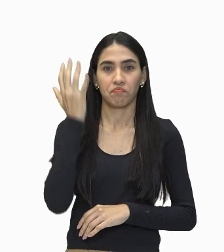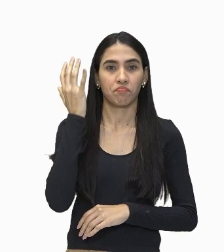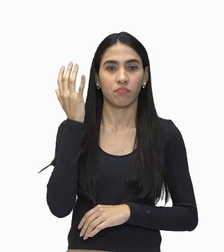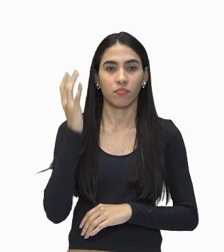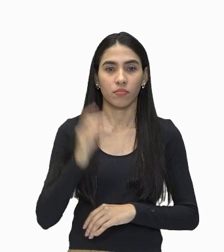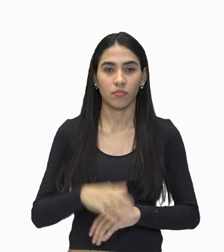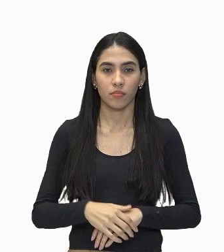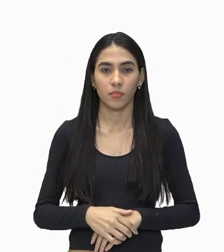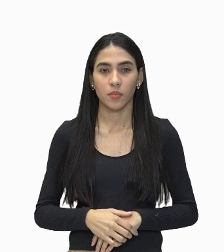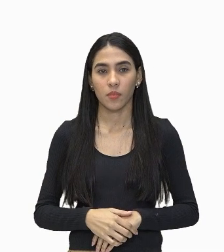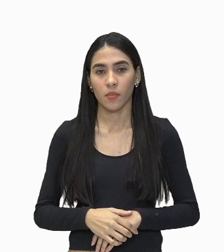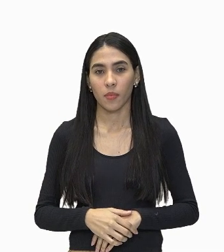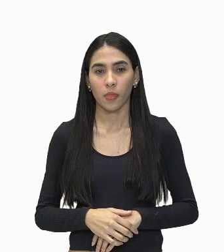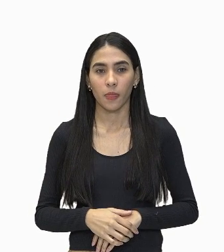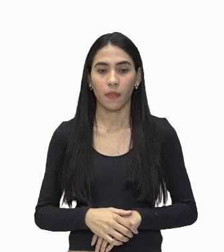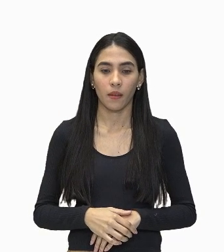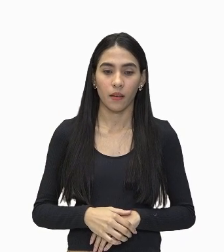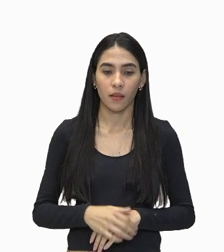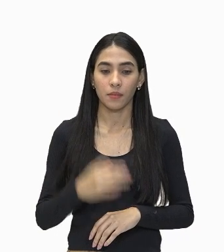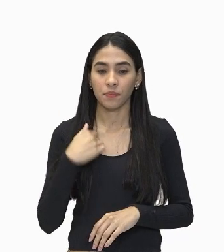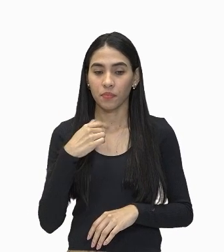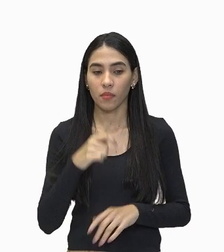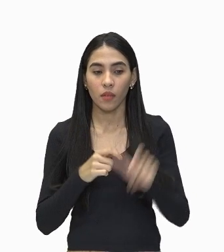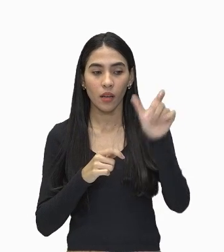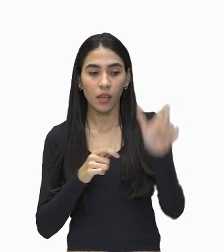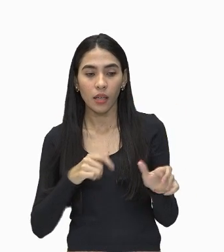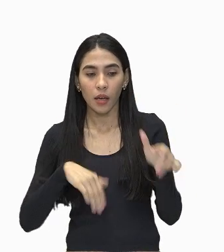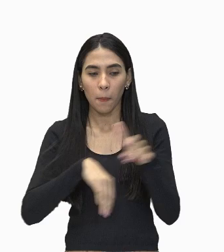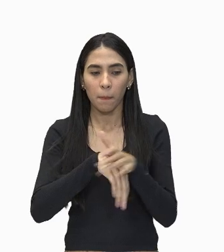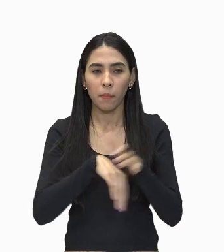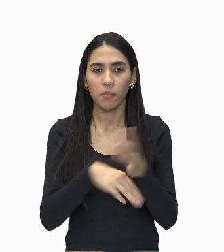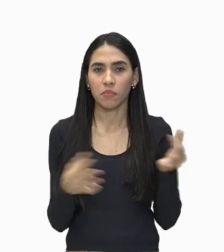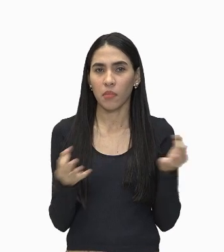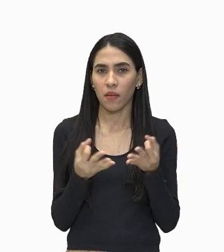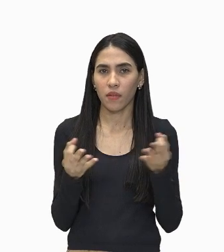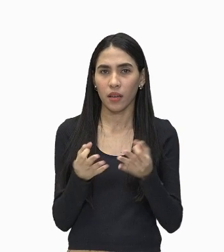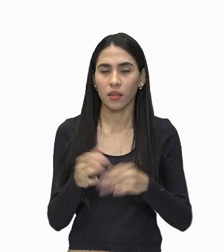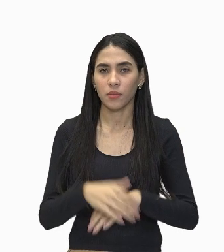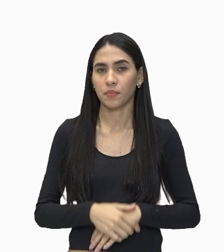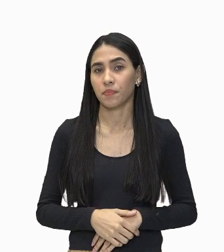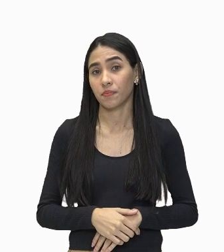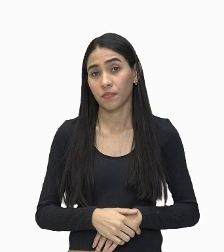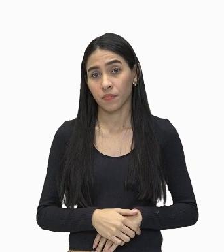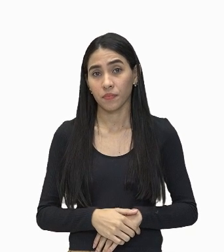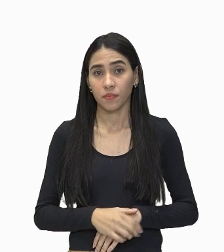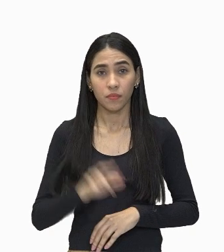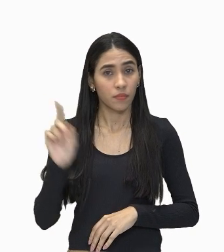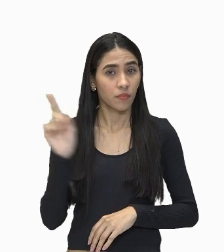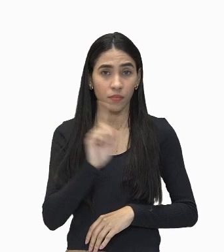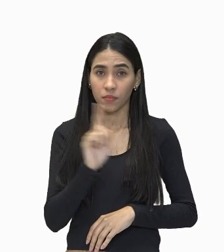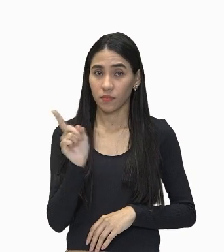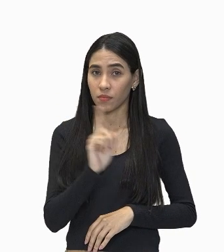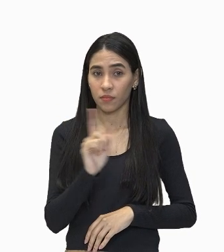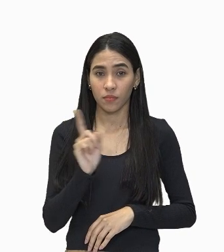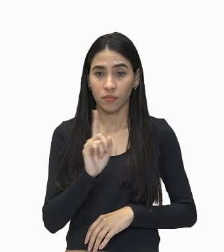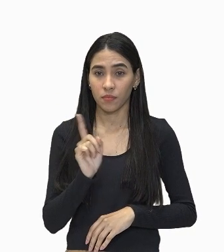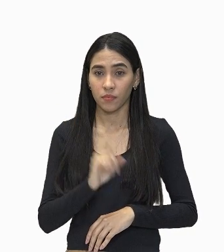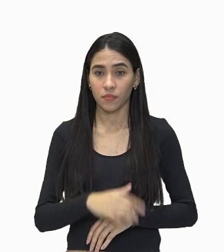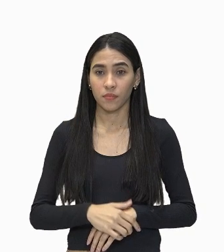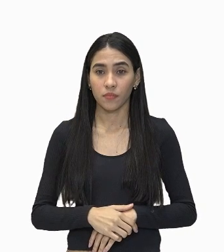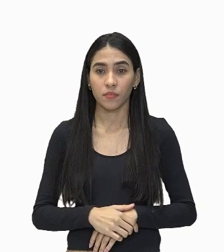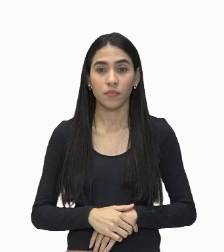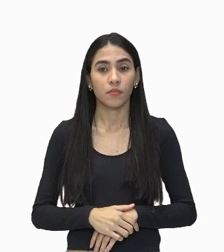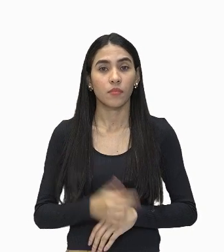Então, um jogador é um fenômeno, né? Então, não é aí nesse sentido, né?